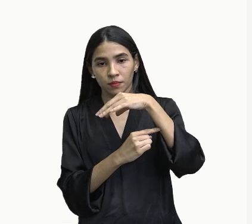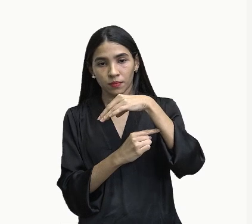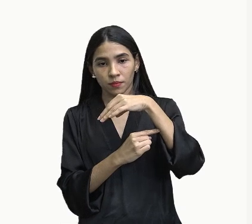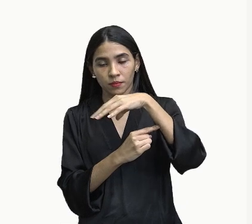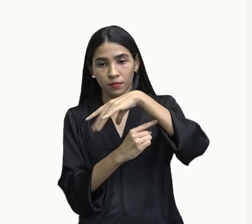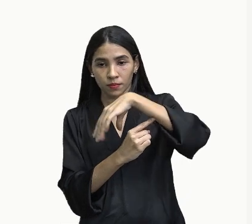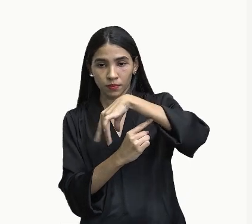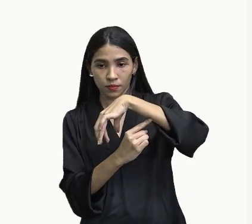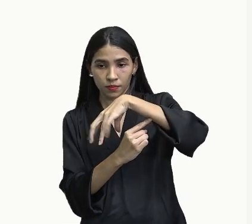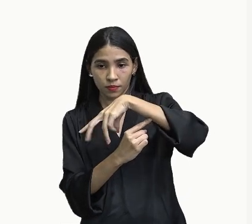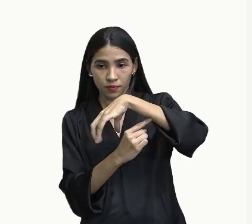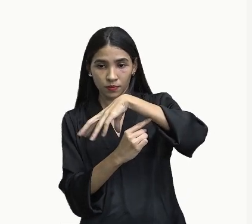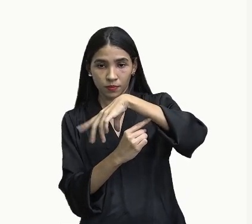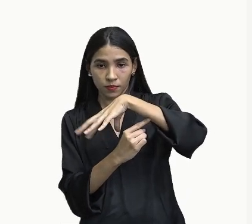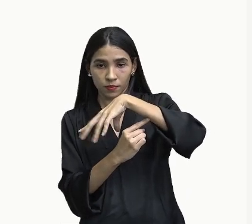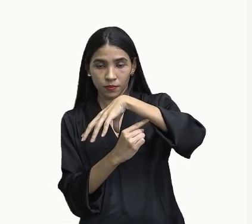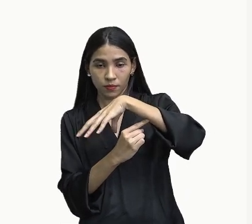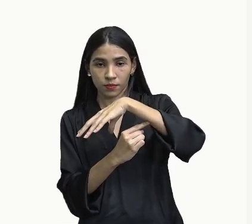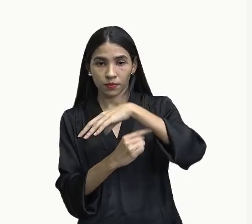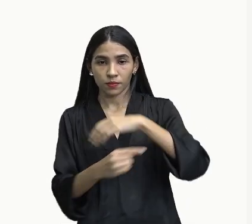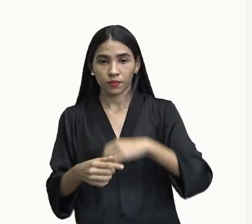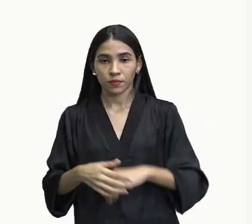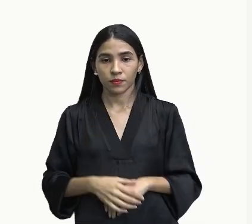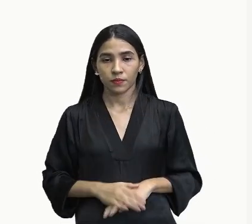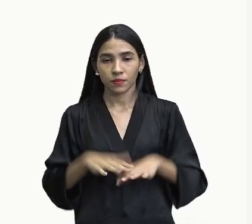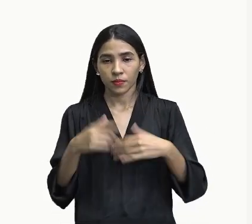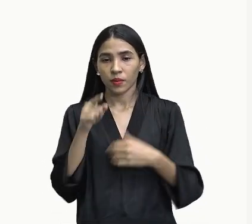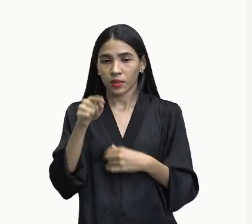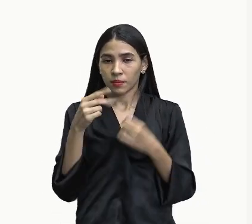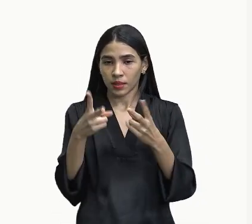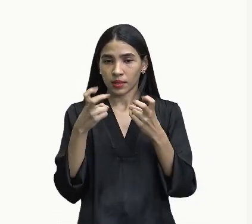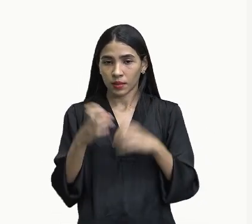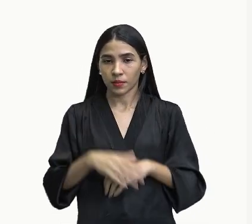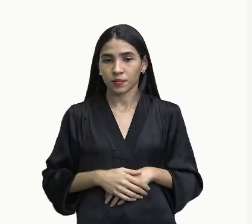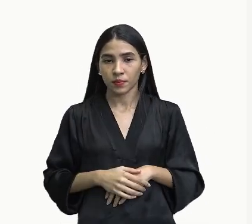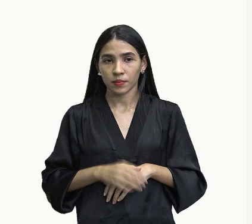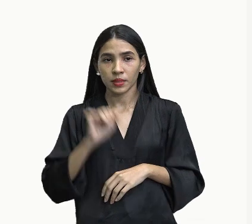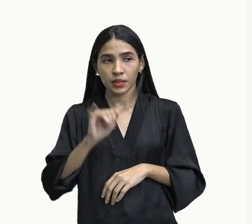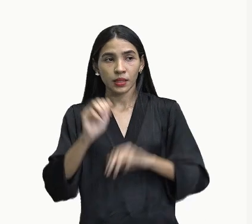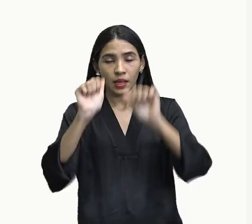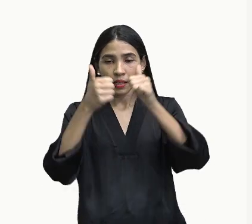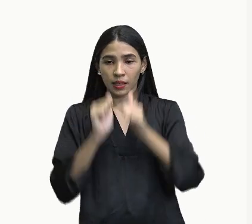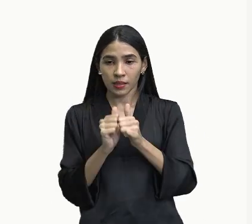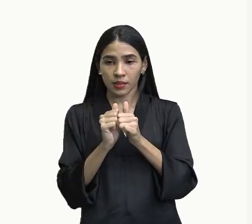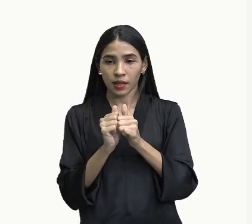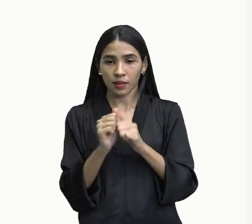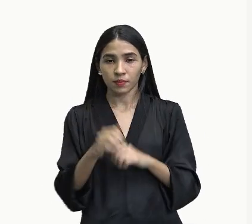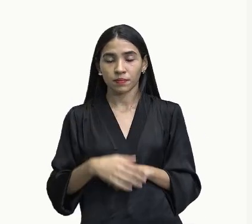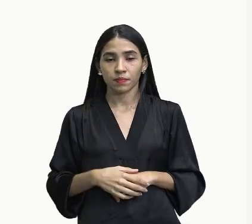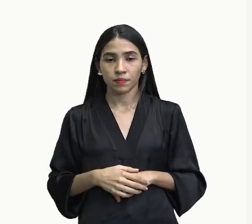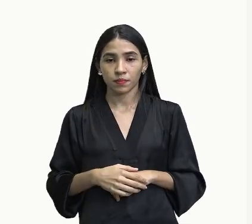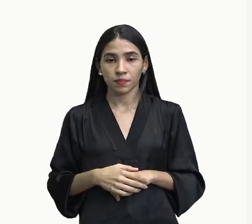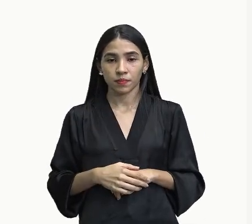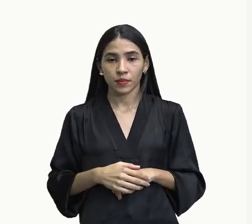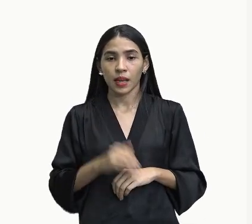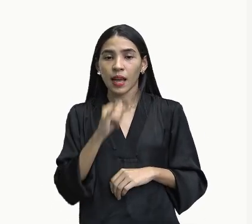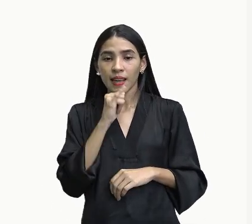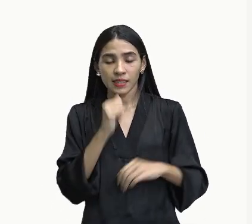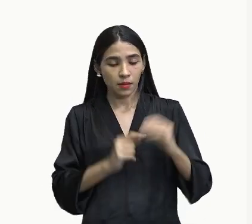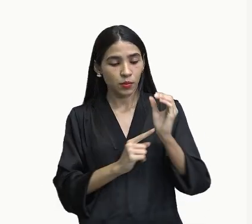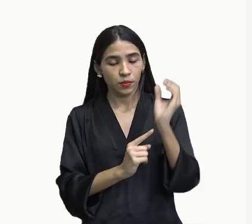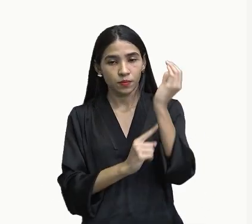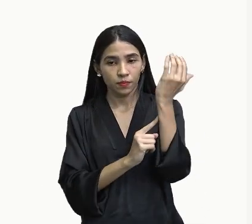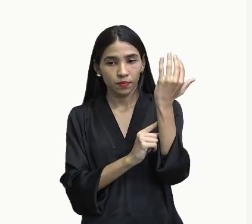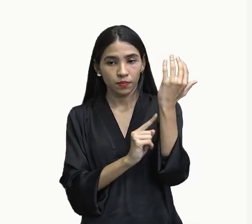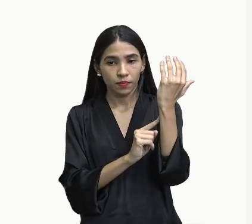ao observar o pólipo. Então, fazendo essa leitura da esquerda para a direita, ele vai contrair o corpo dele.